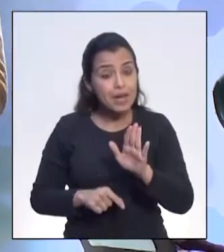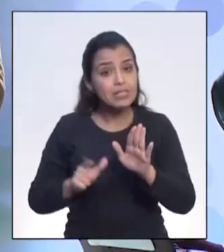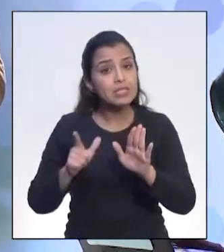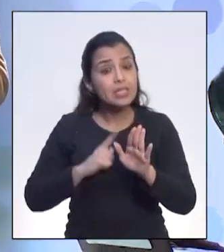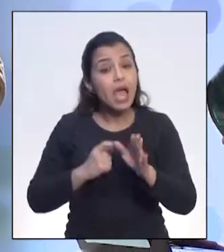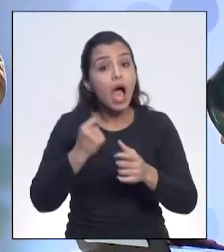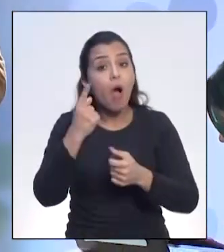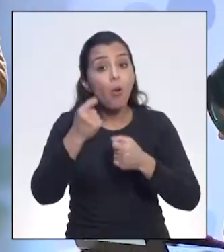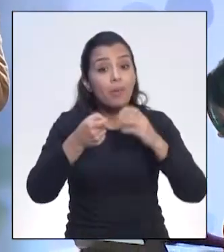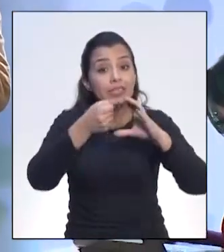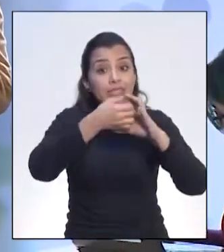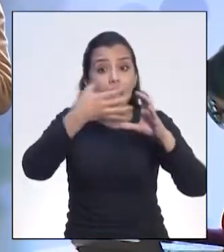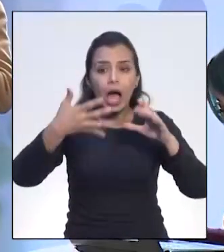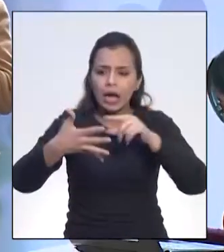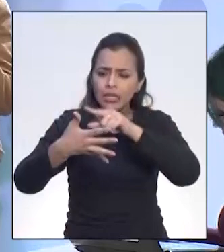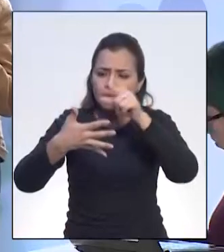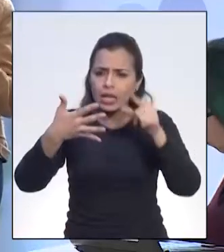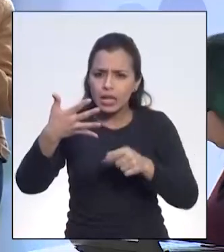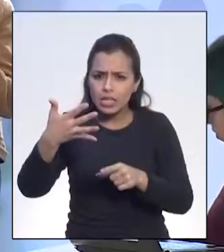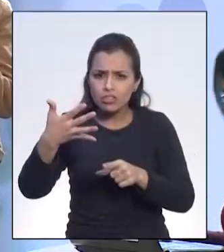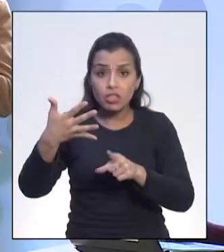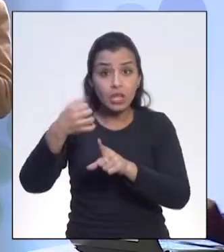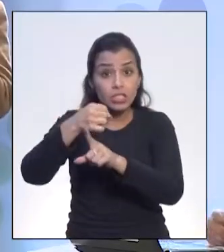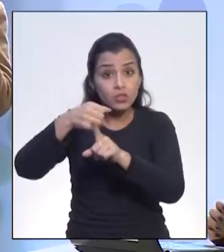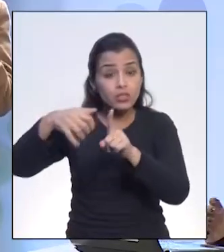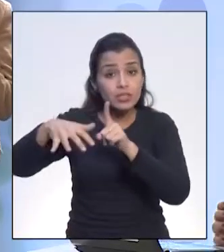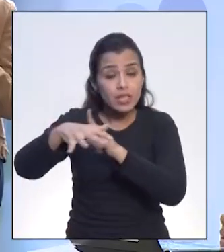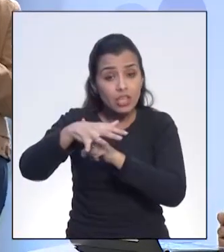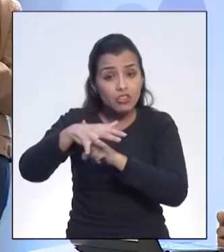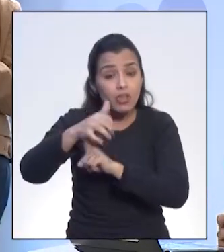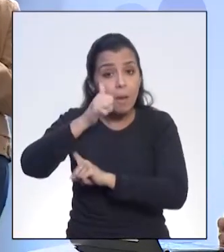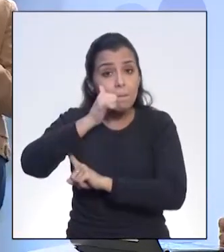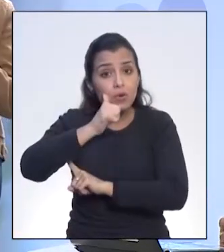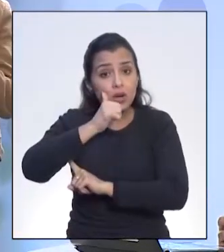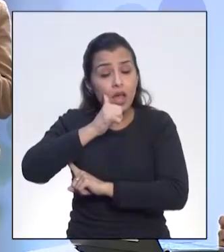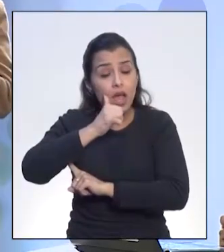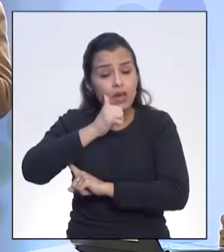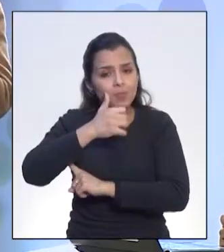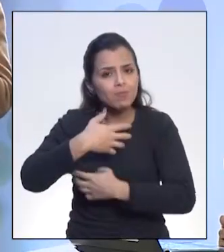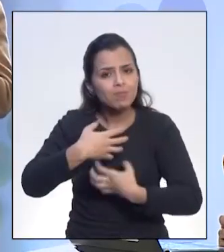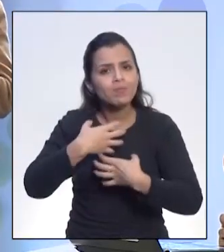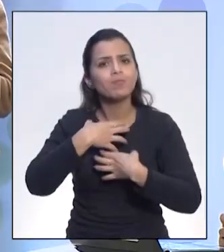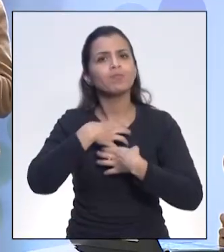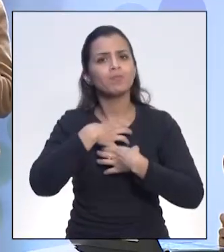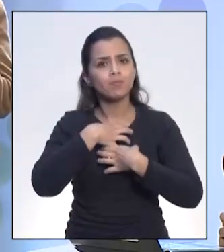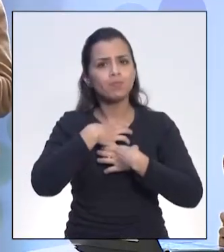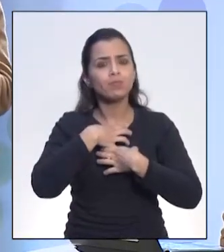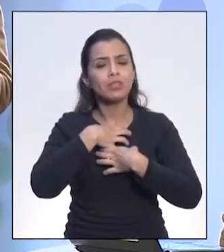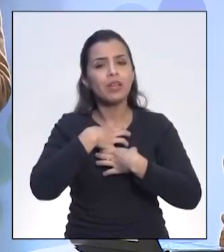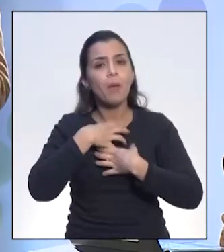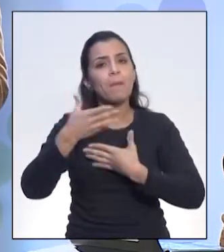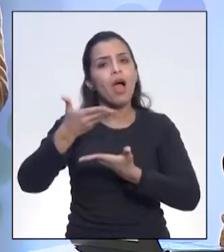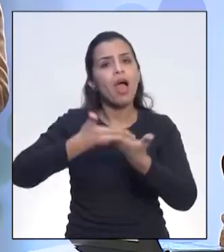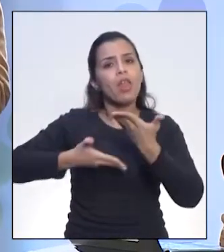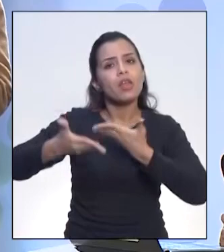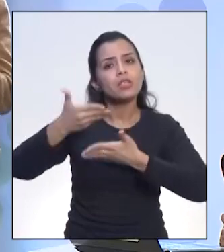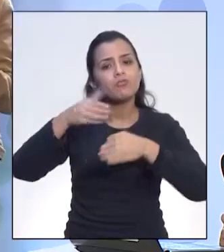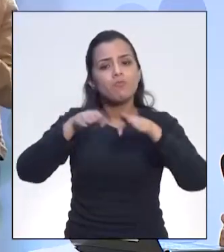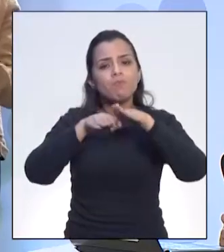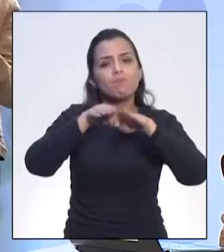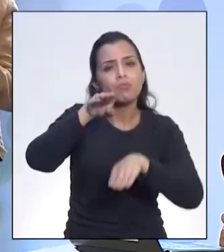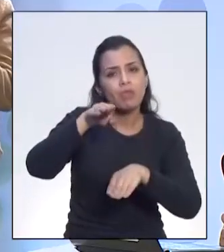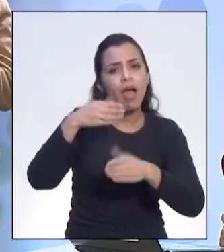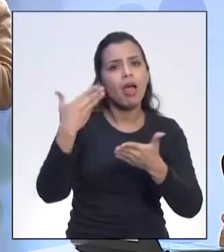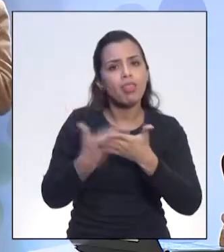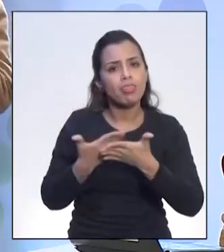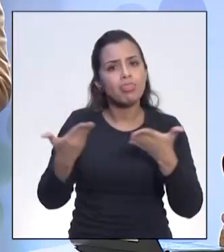algumas características dentro da sociedade em que as mulheres elas têm uma relação de desigualdade. E